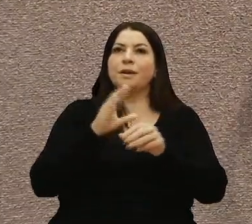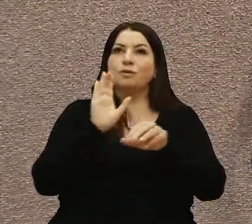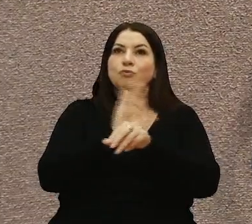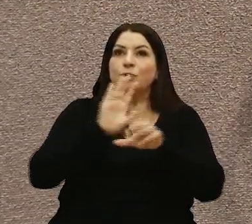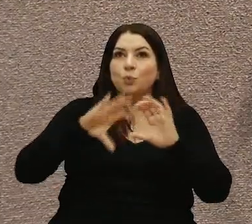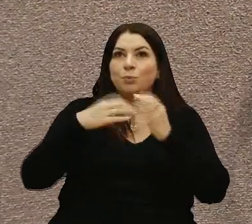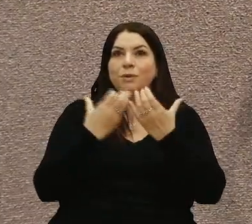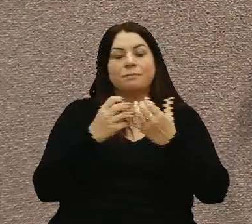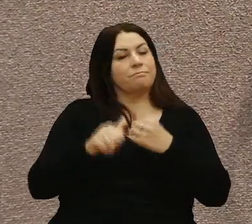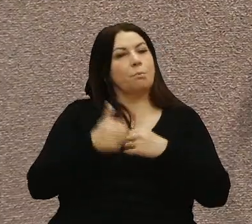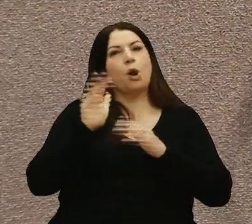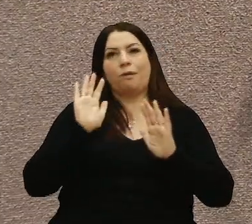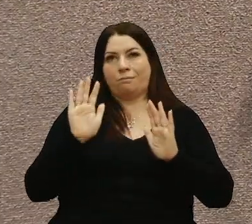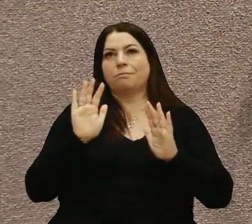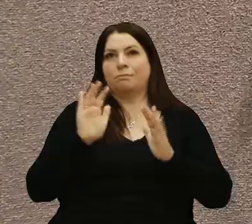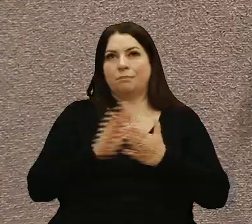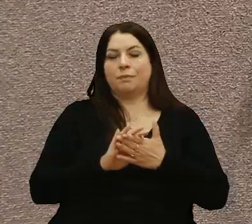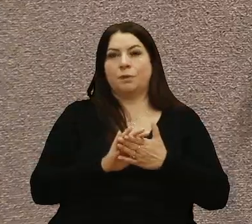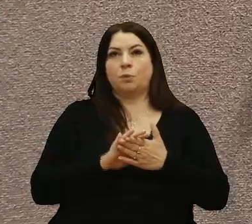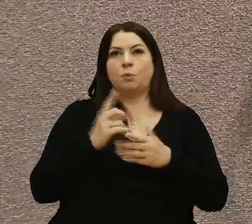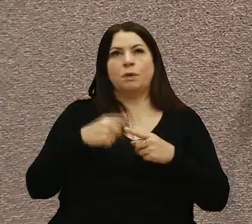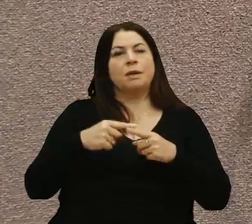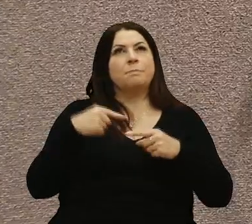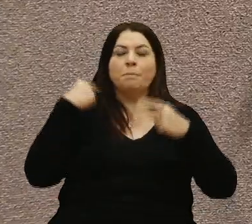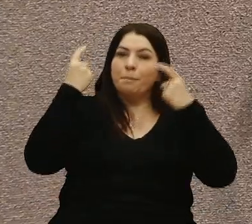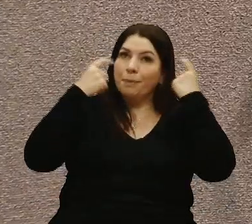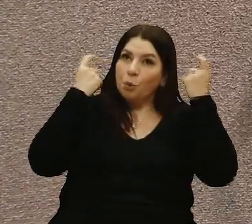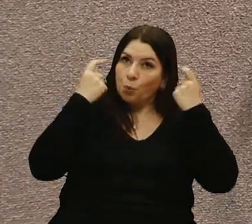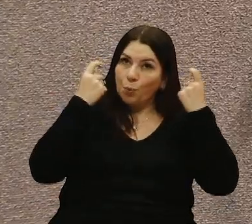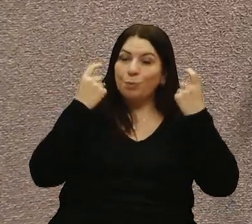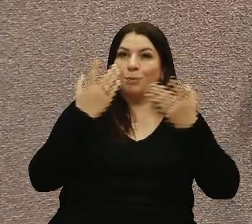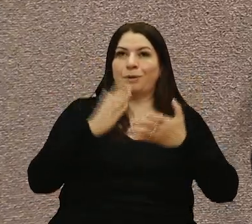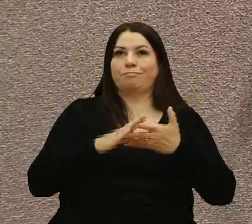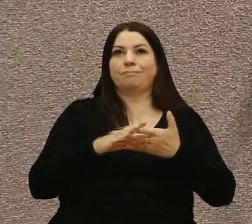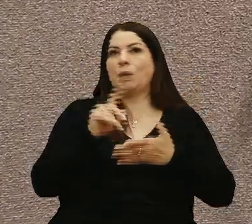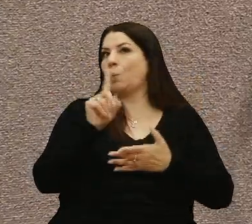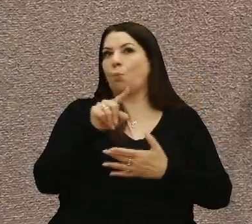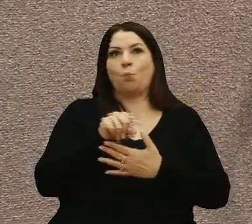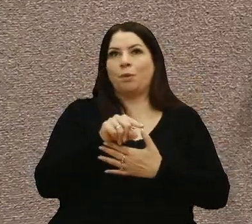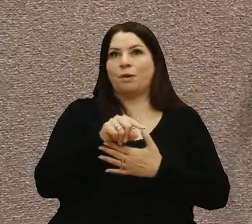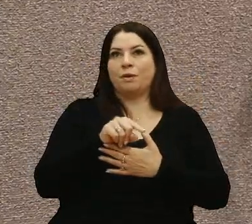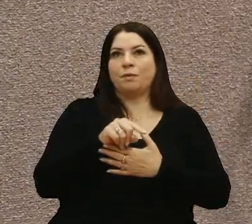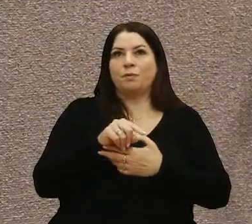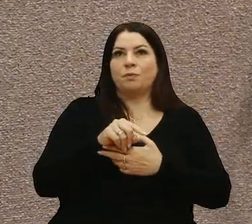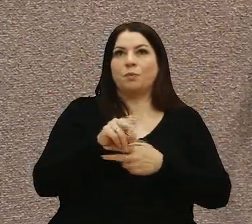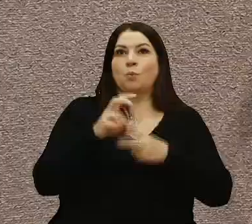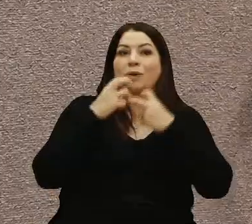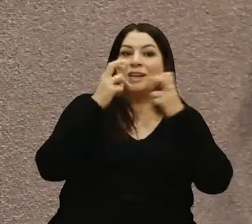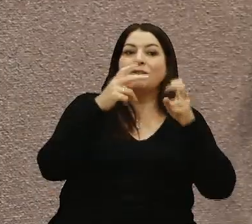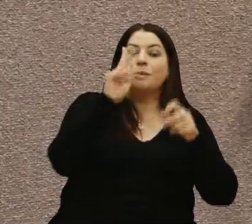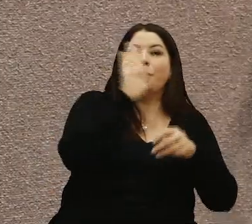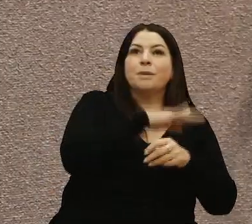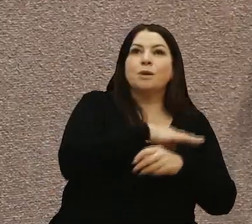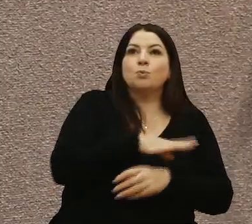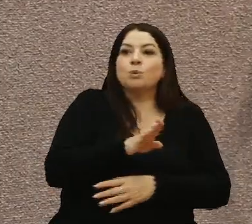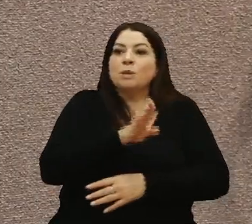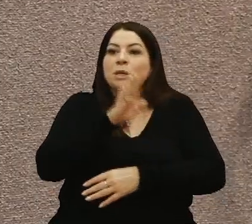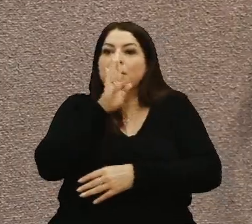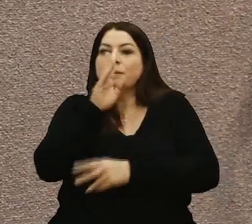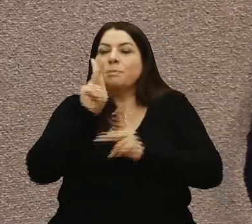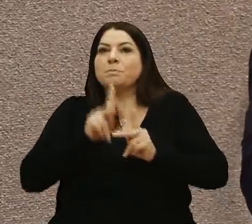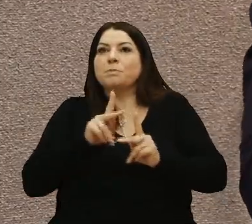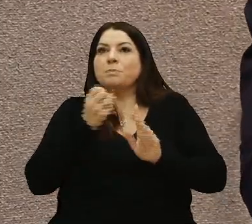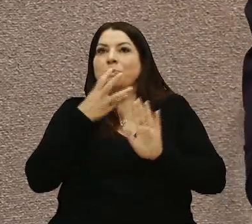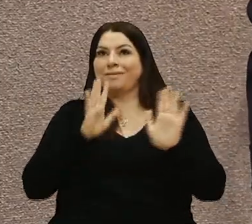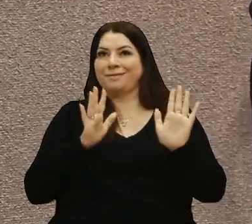comunidade, melhor. O que me preocupa não é o grito dos maus, mas é o silêncio dos bons.